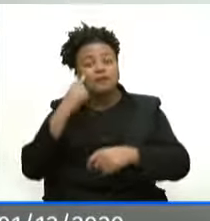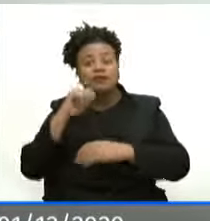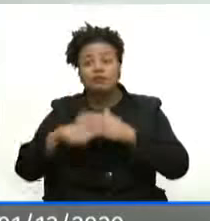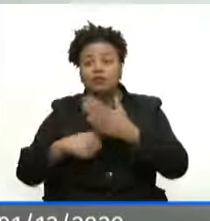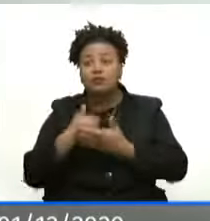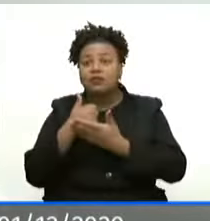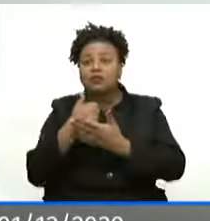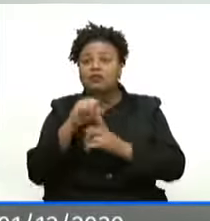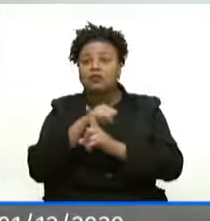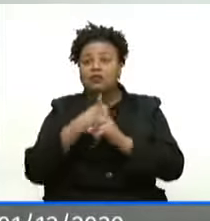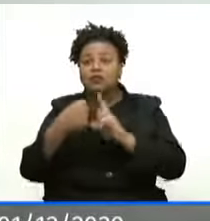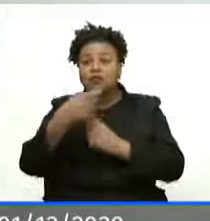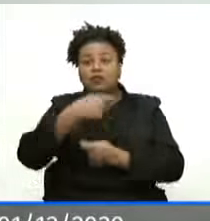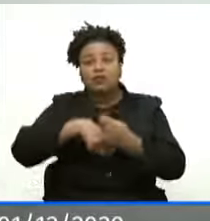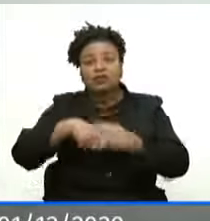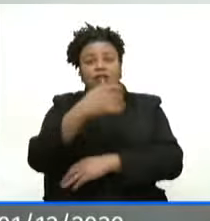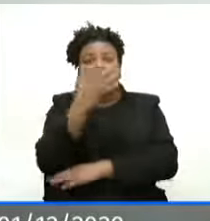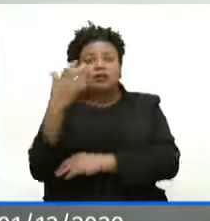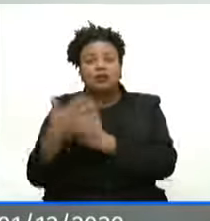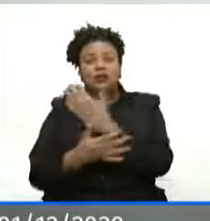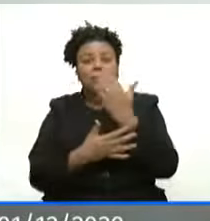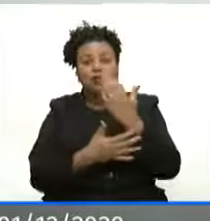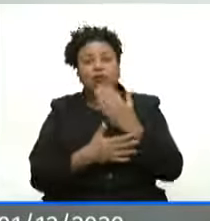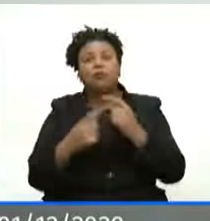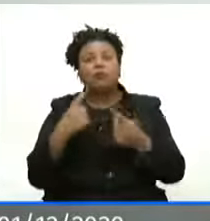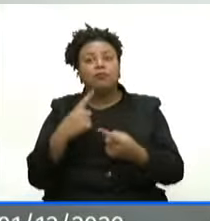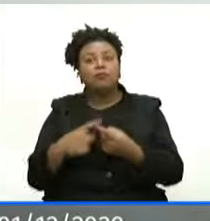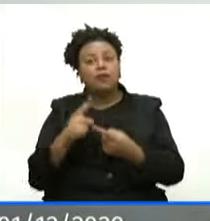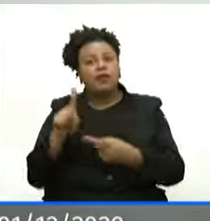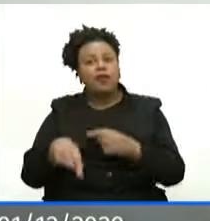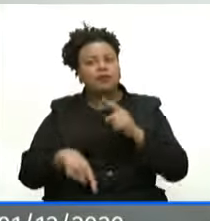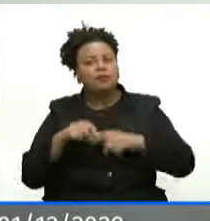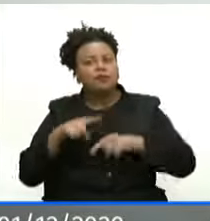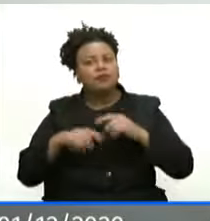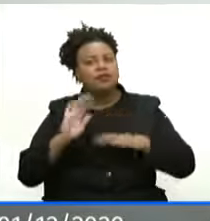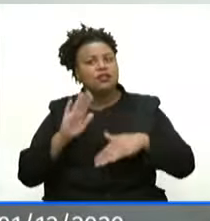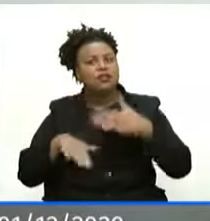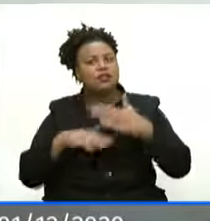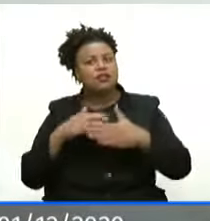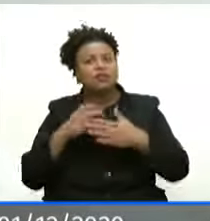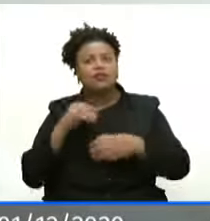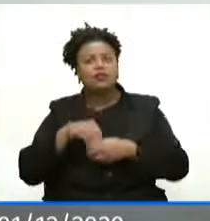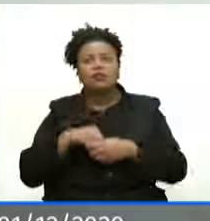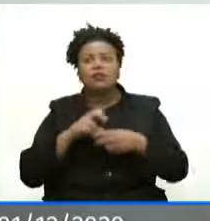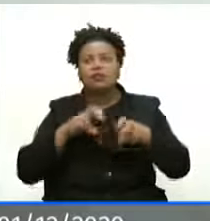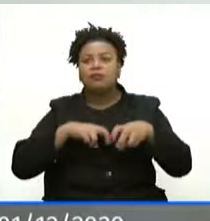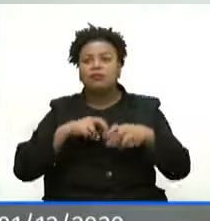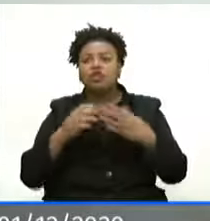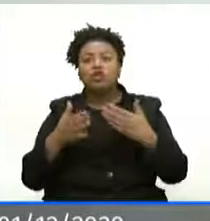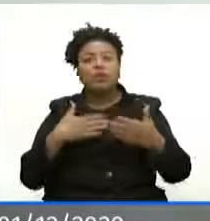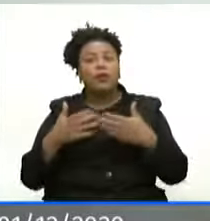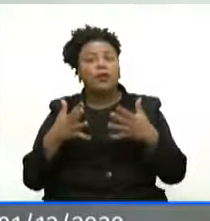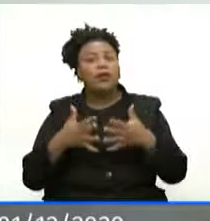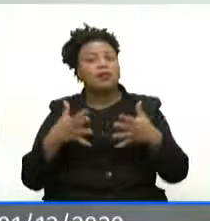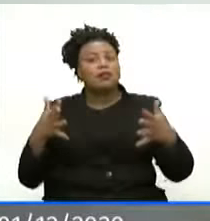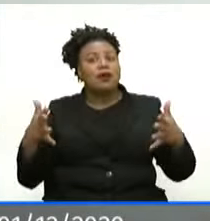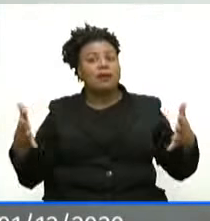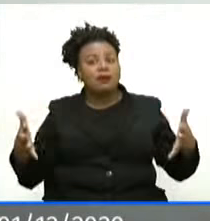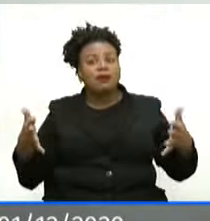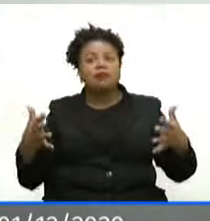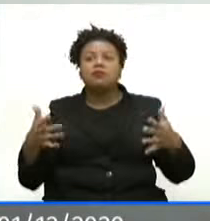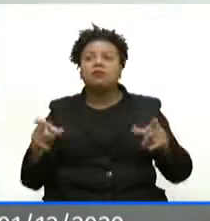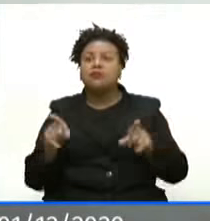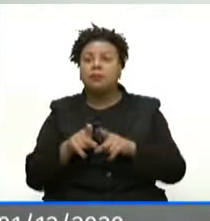sustentabilidade social, econômica e ambiental, pois trata-se de uma atividade desenvolvida em propriedades de qualquer tamanho, inclusive em áreas